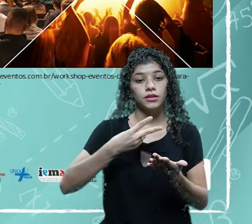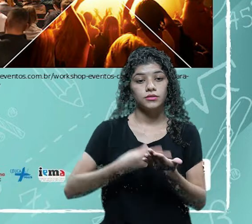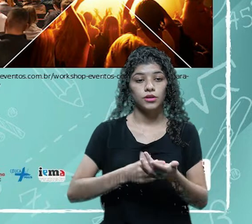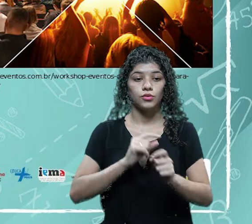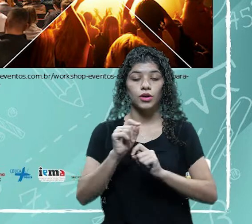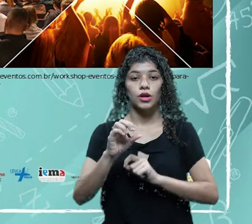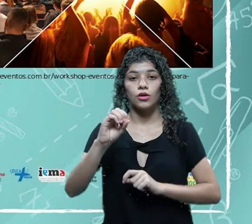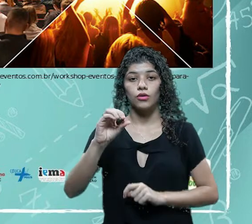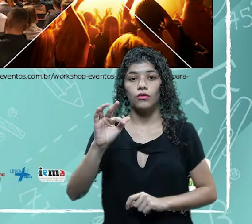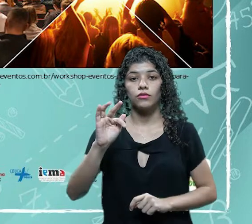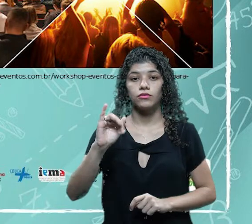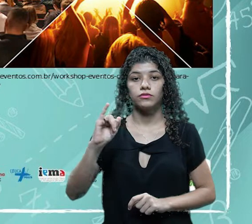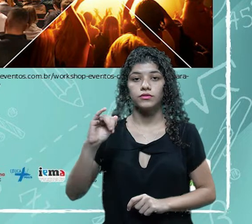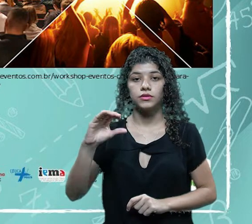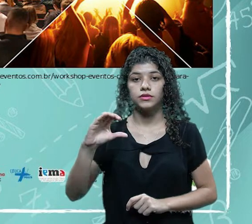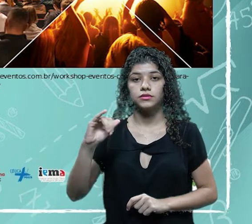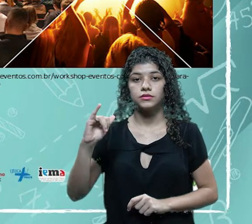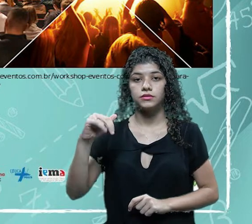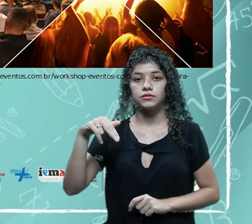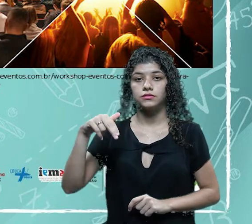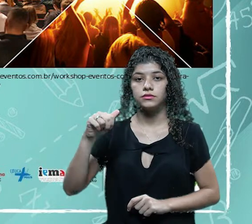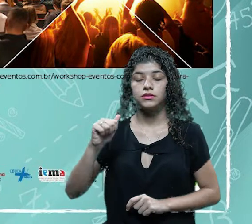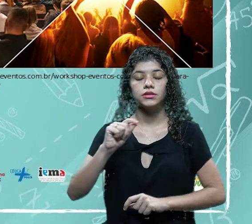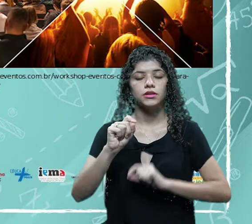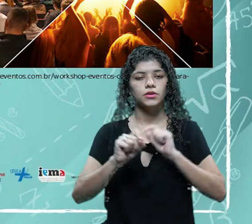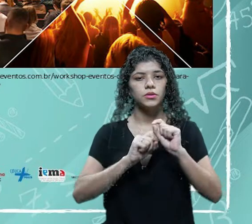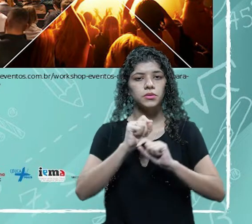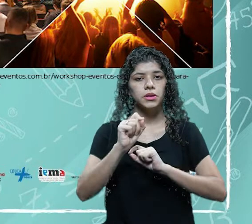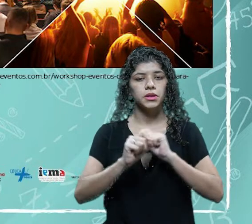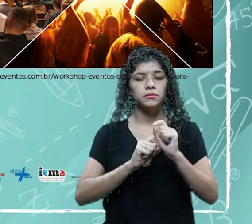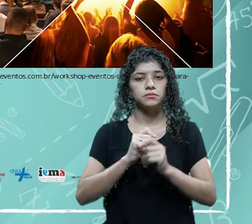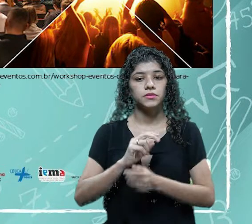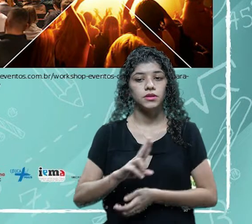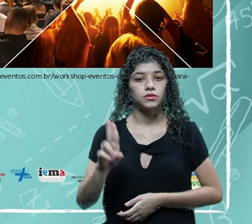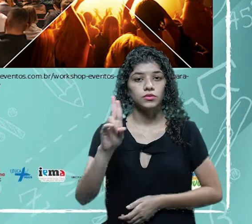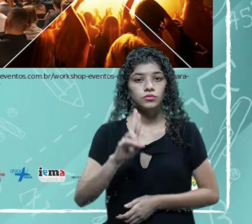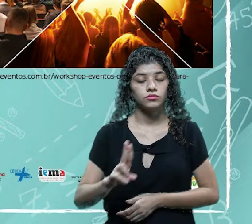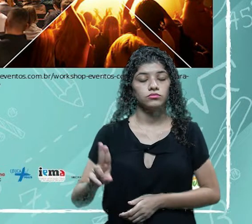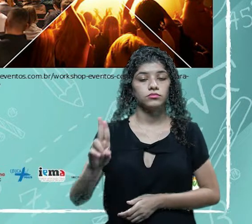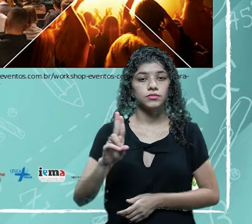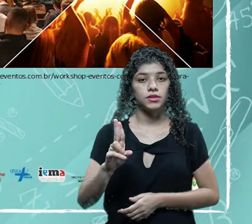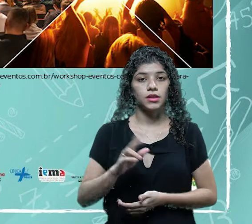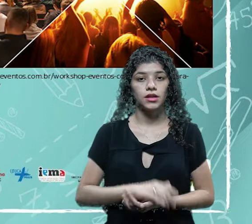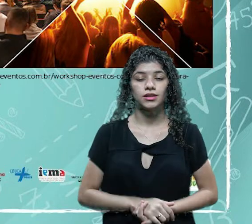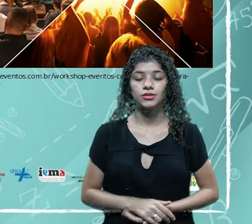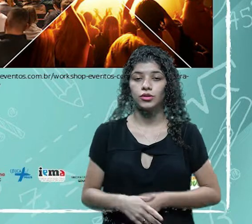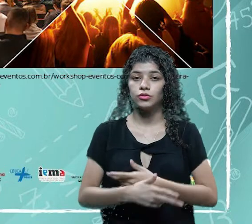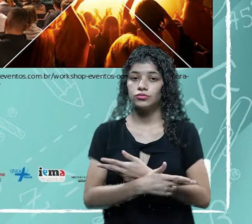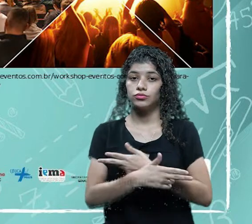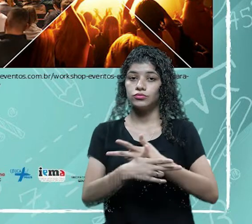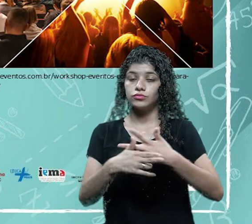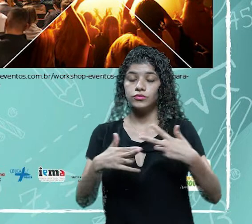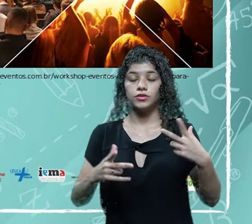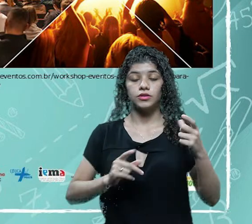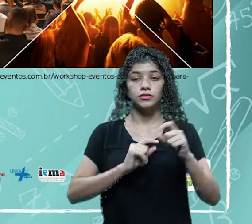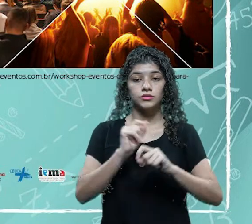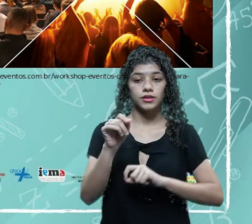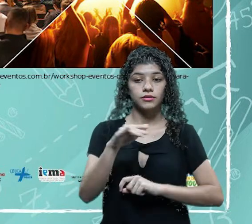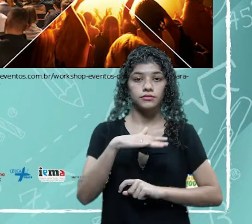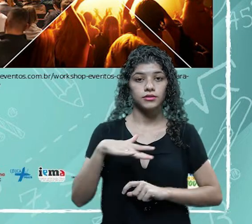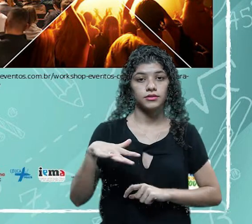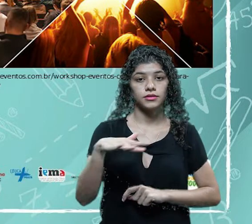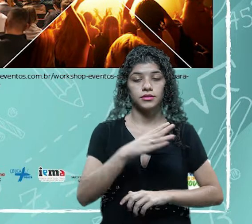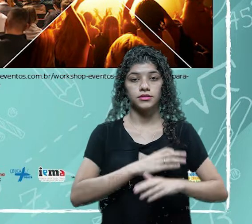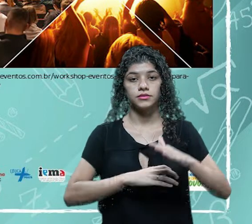dela é oficina Então o que é um workshop ele é utilizado né muitas vezes na área